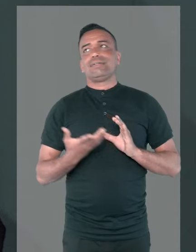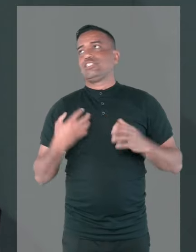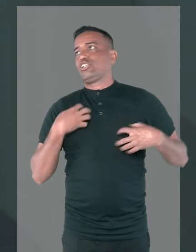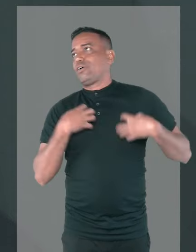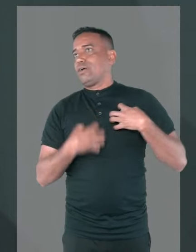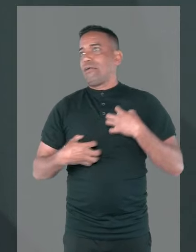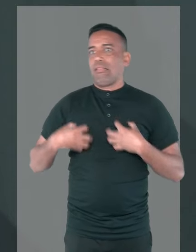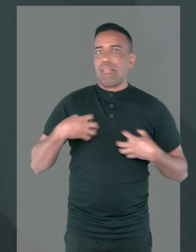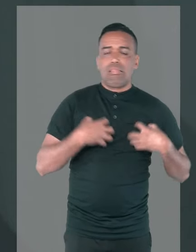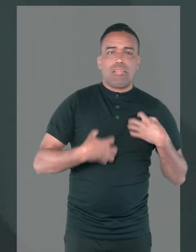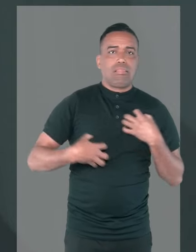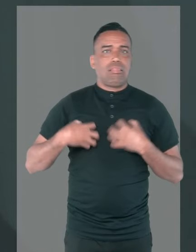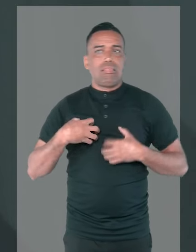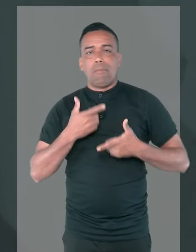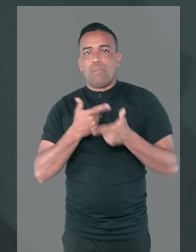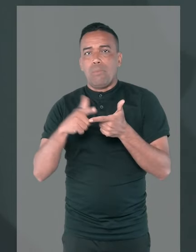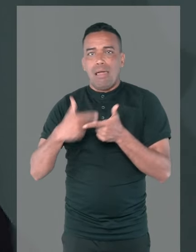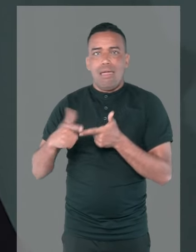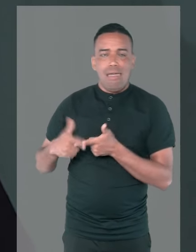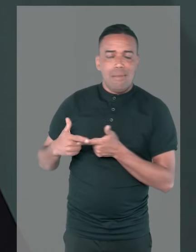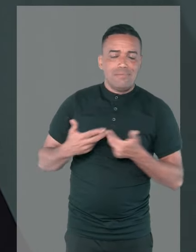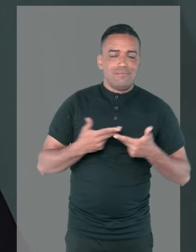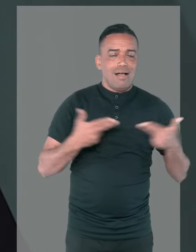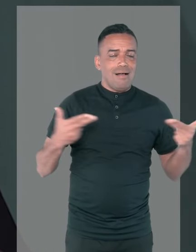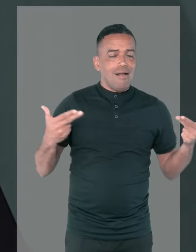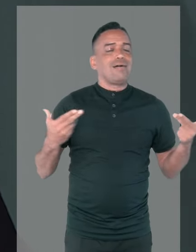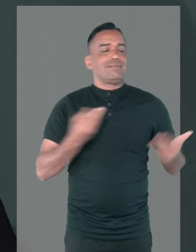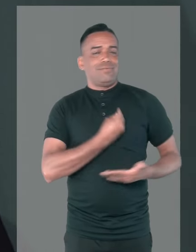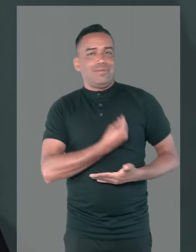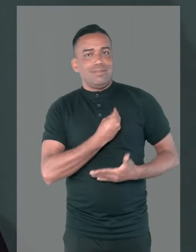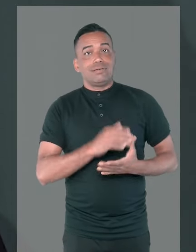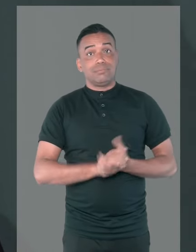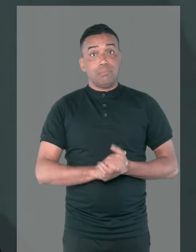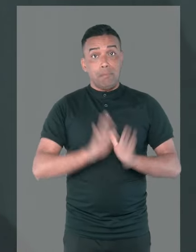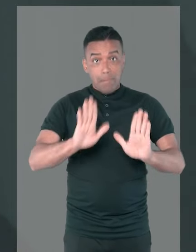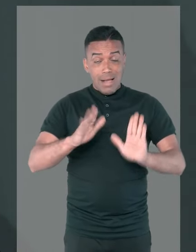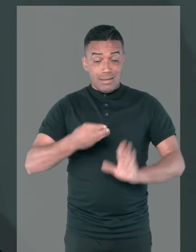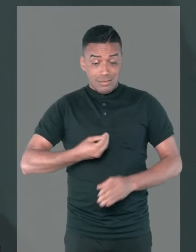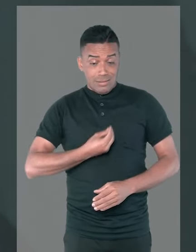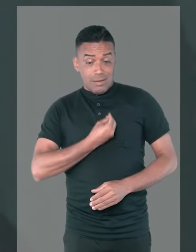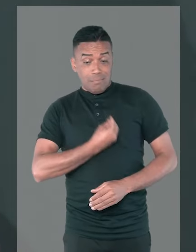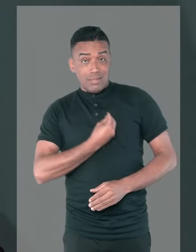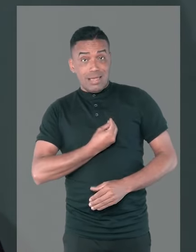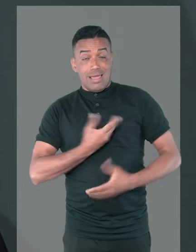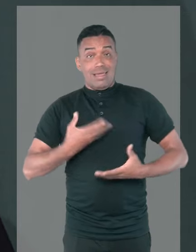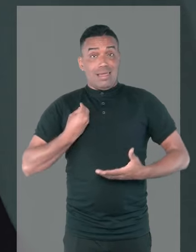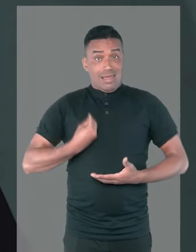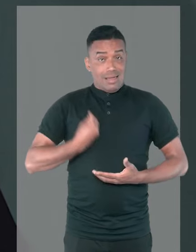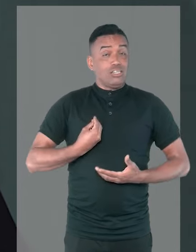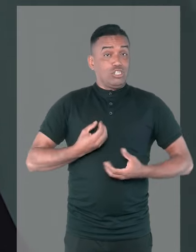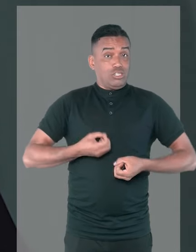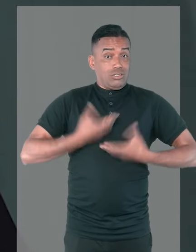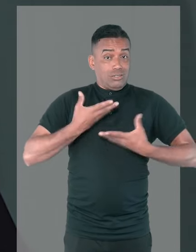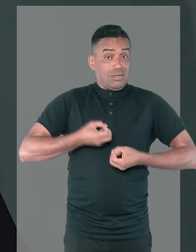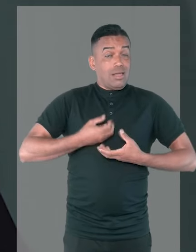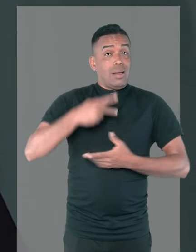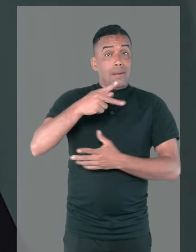angústias, de viver, etc. Mas a poesia que está presente na minha prosa talvez seja,